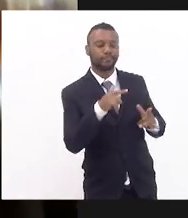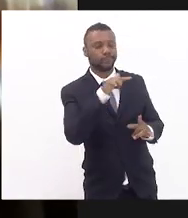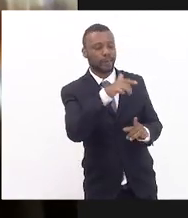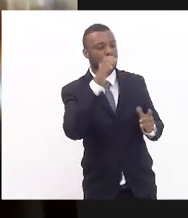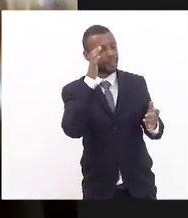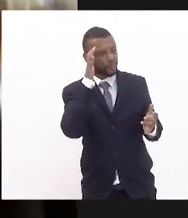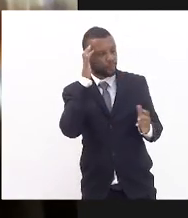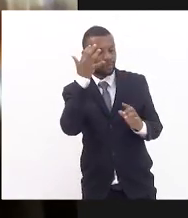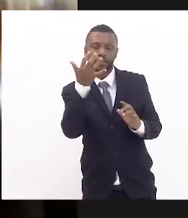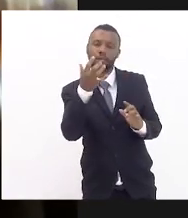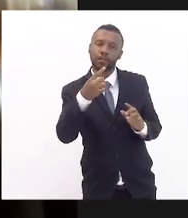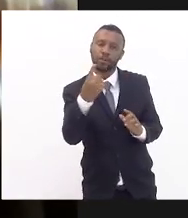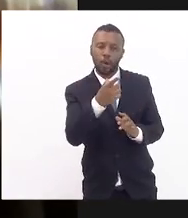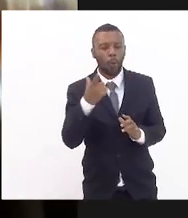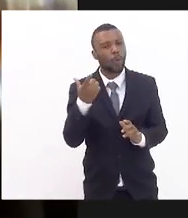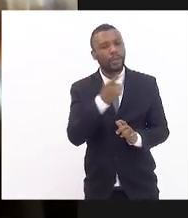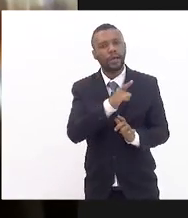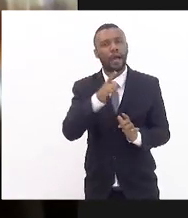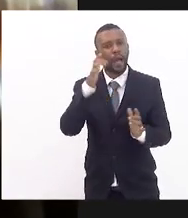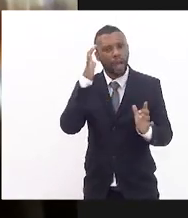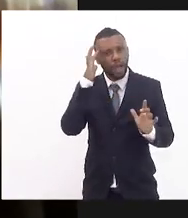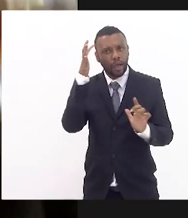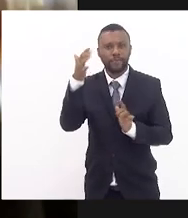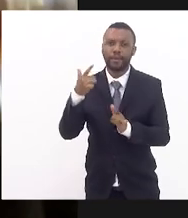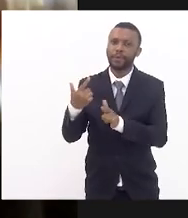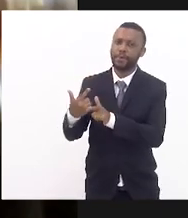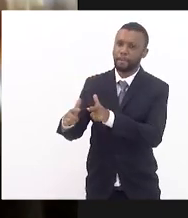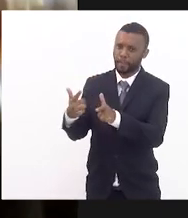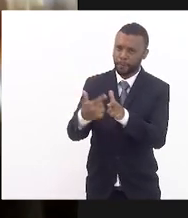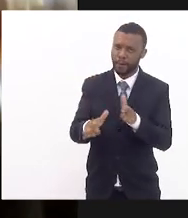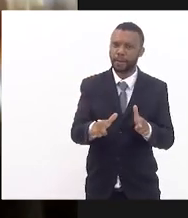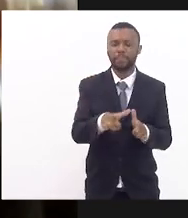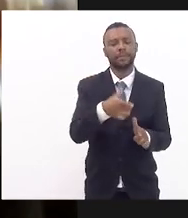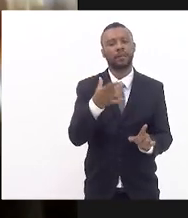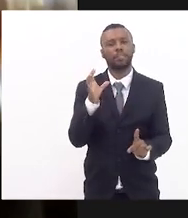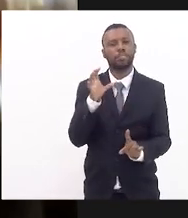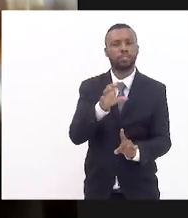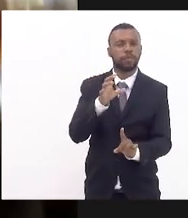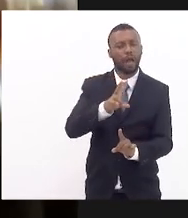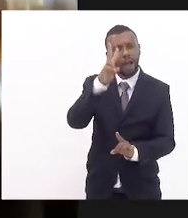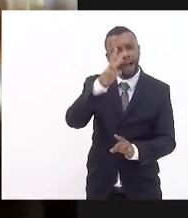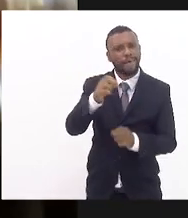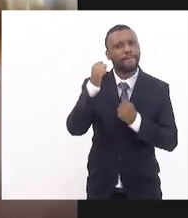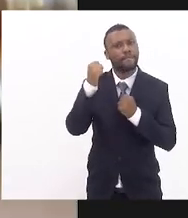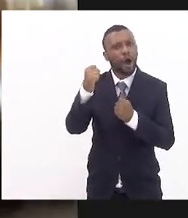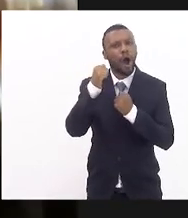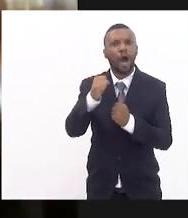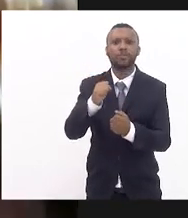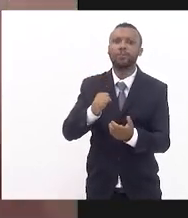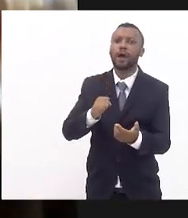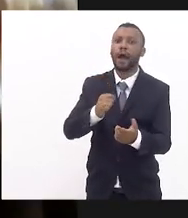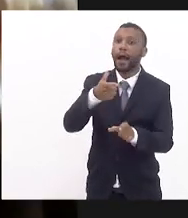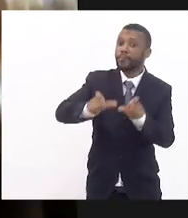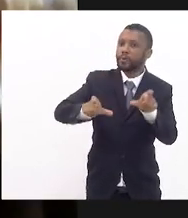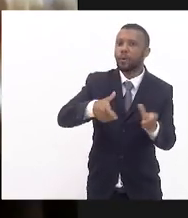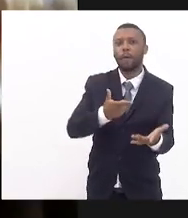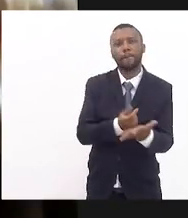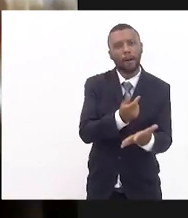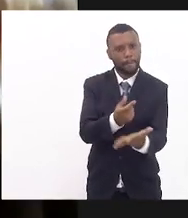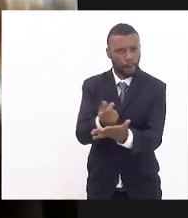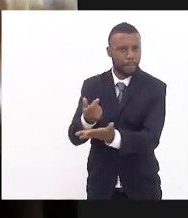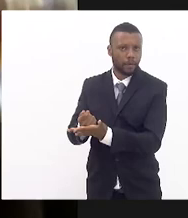situação, que a gente possa resolver essa questão, porque está atingindo fortemente os consumidores. E outra questão